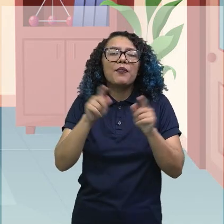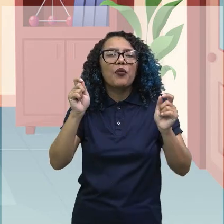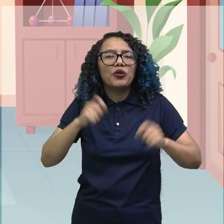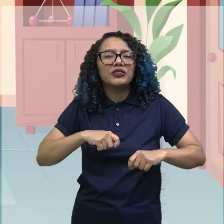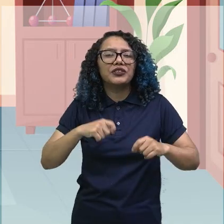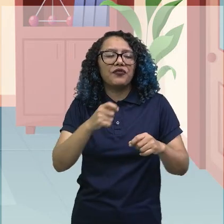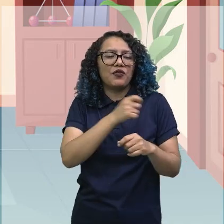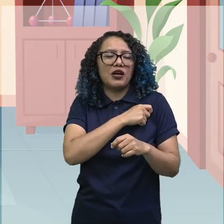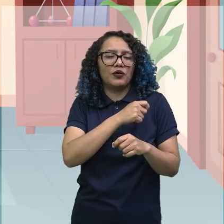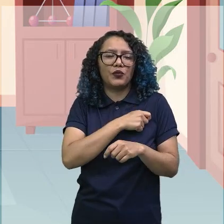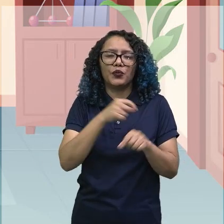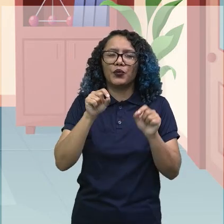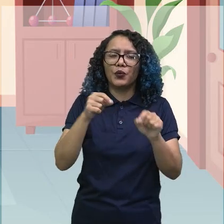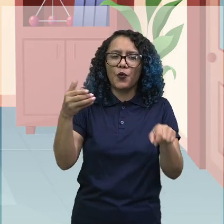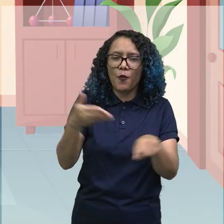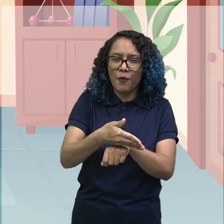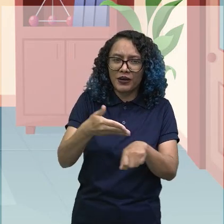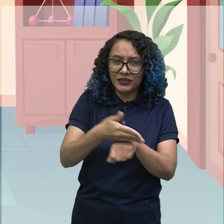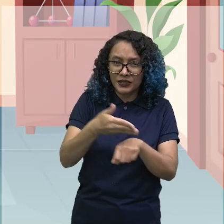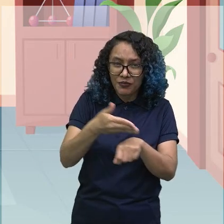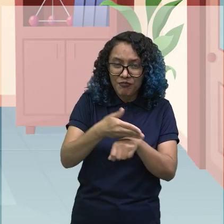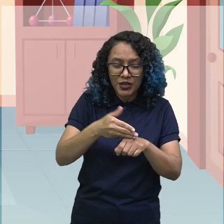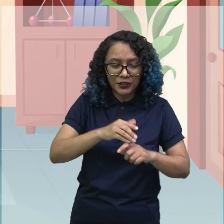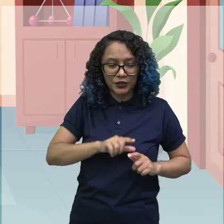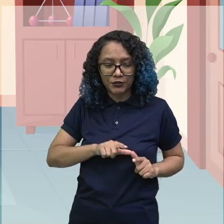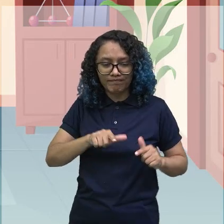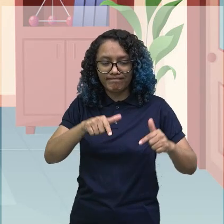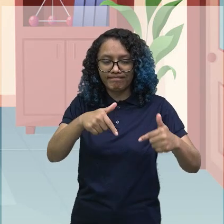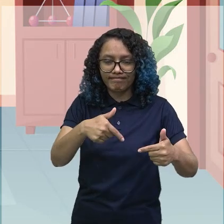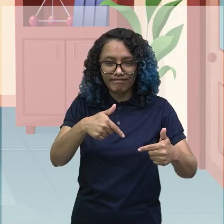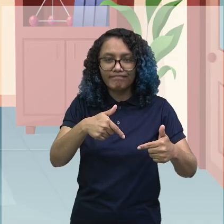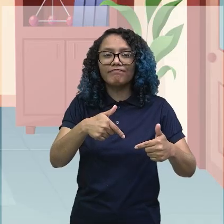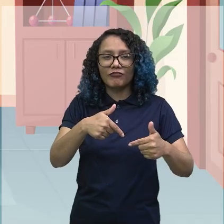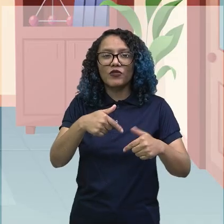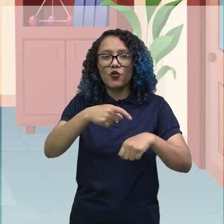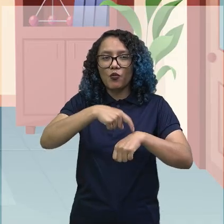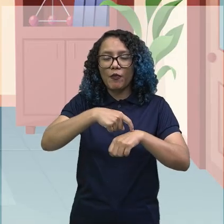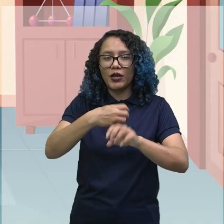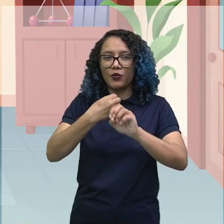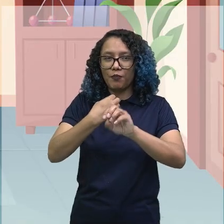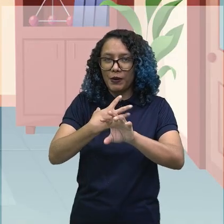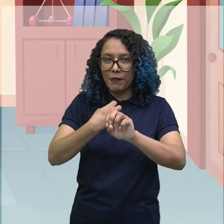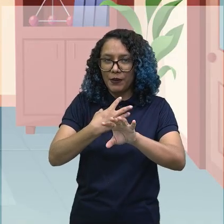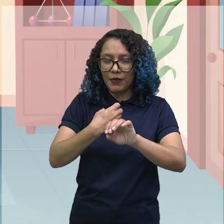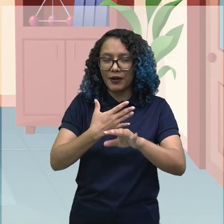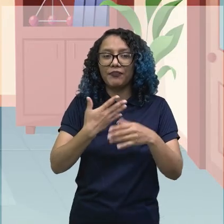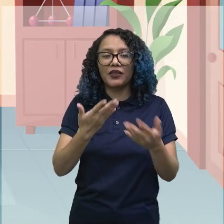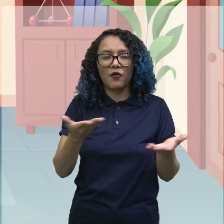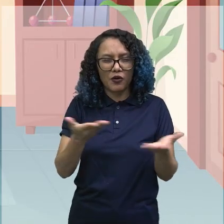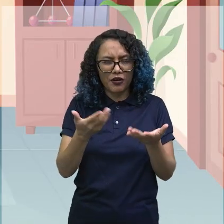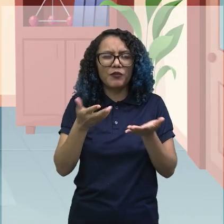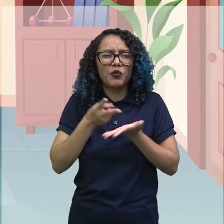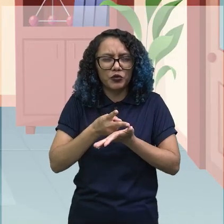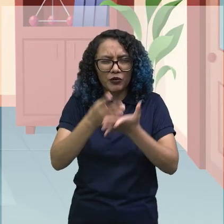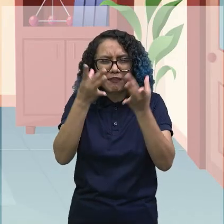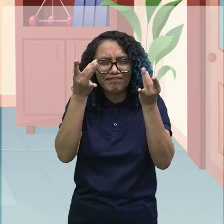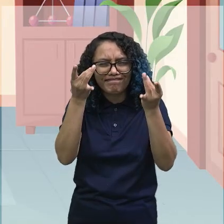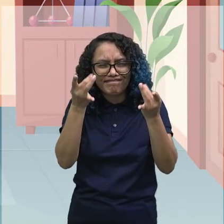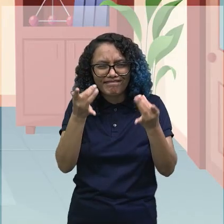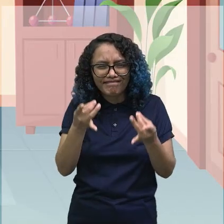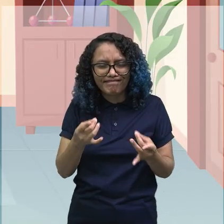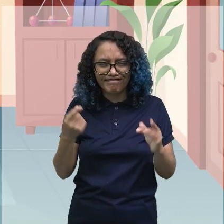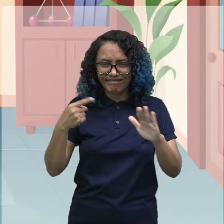torne um participante ativo no ensino e aprendizagem. Tá, então vamos nos aprofundar nisso. Vamos